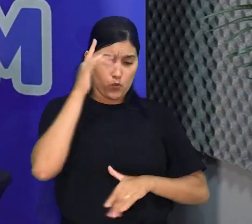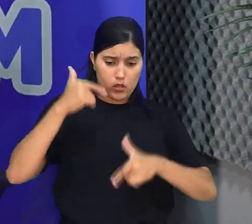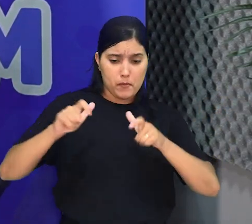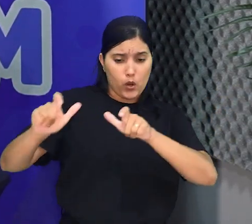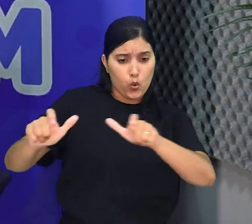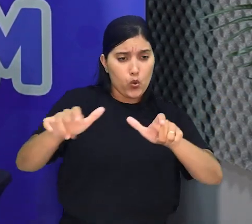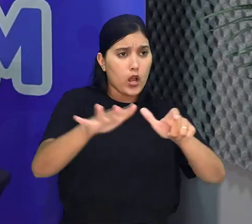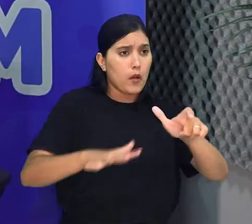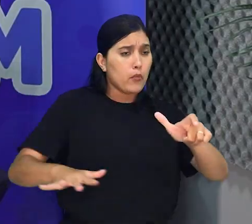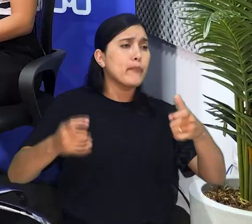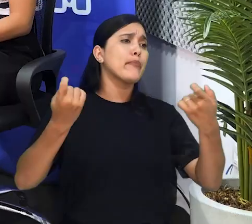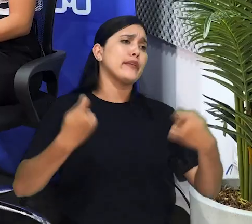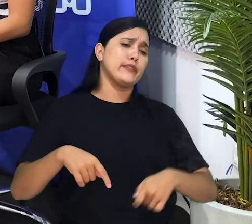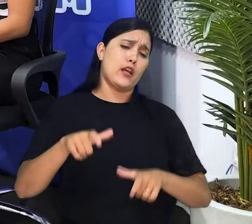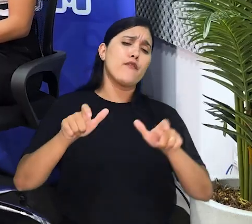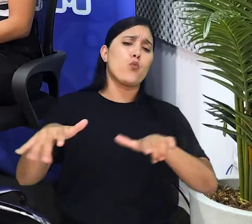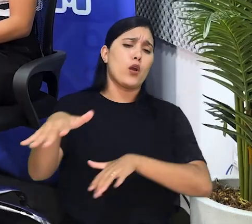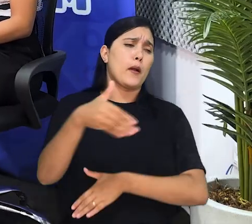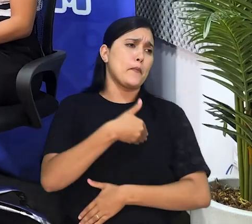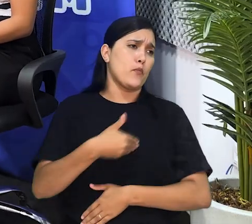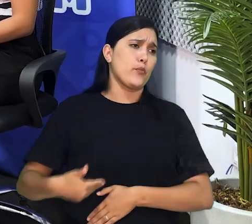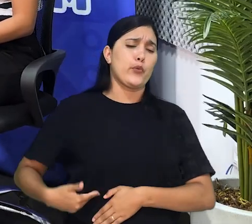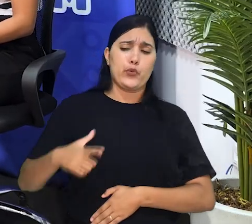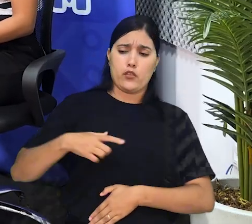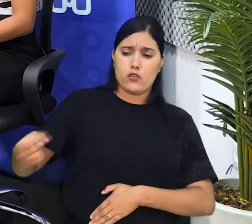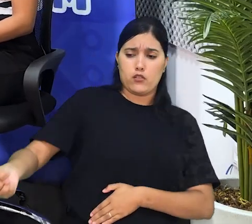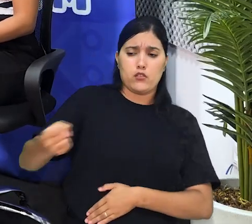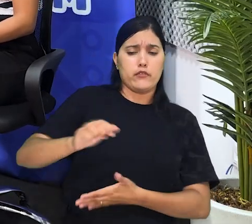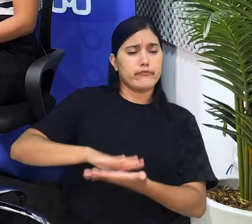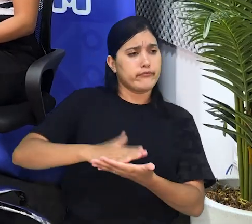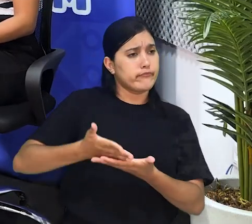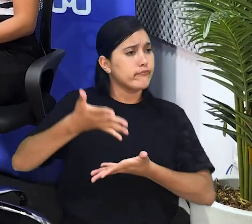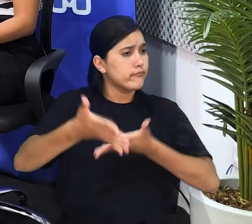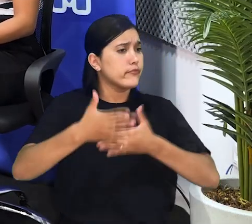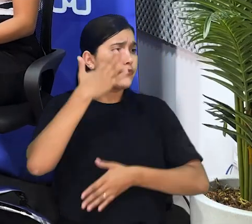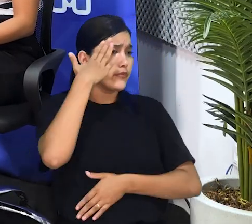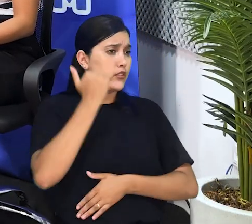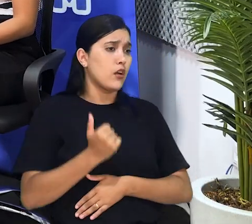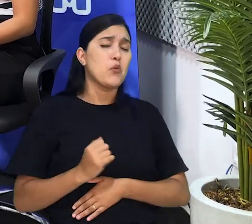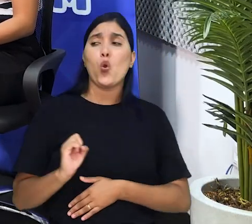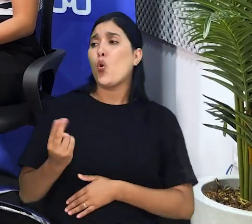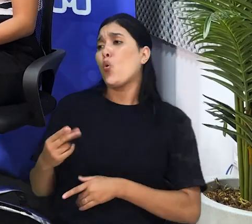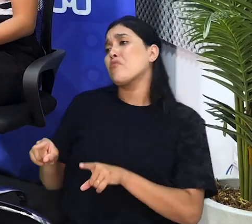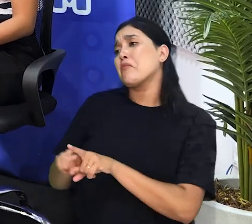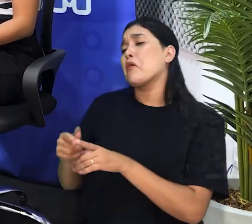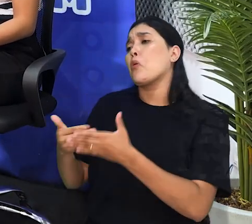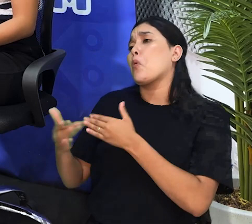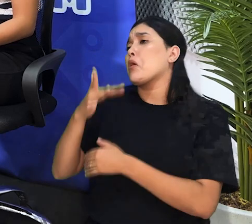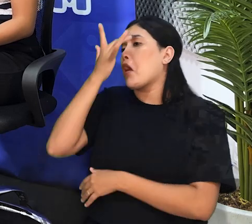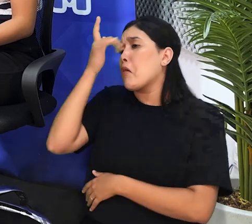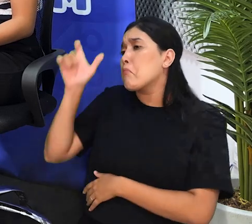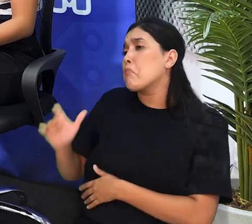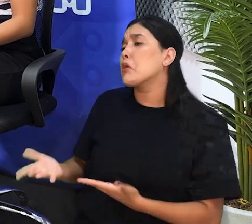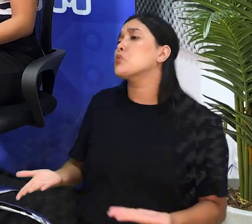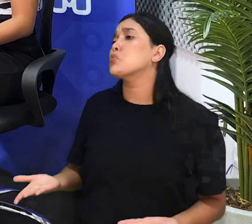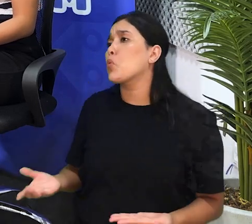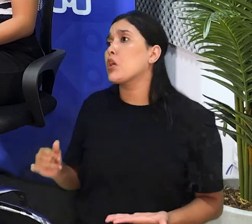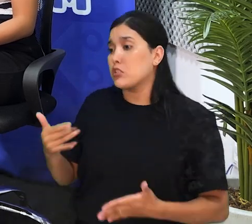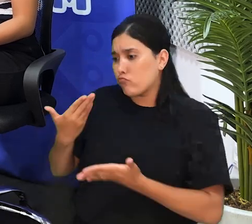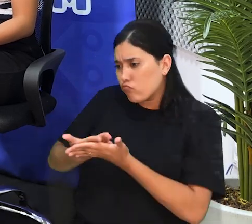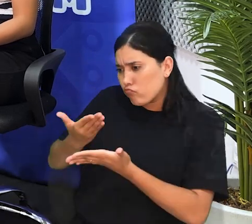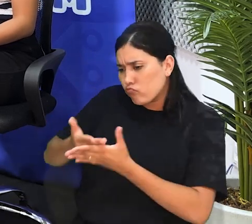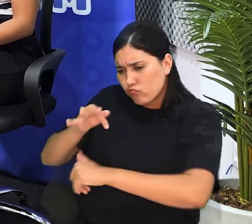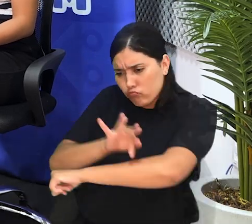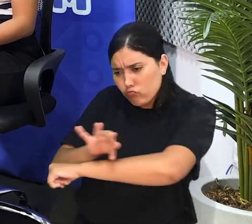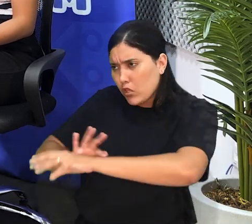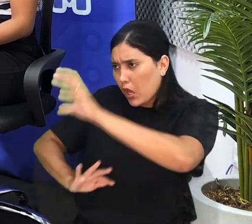os lugares deveriam ter um intérprete ali, né? Justamente. Uma pessoa que sabe... Ou mesmo qualquer pessoa. Ser capacitado, ou ela